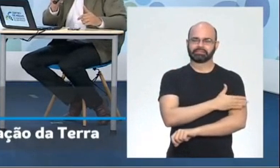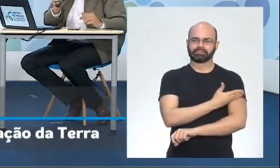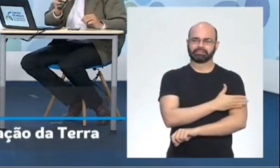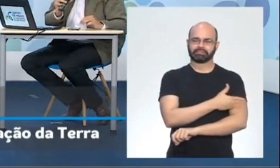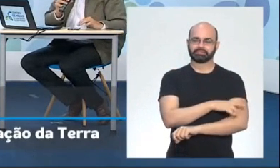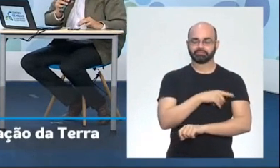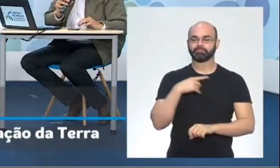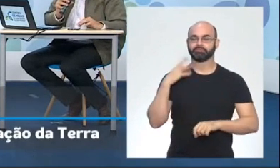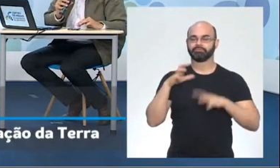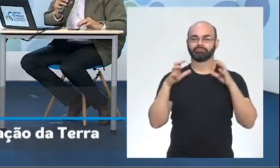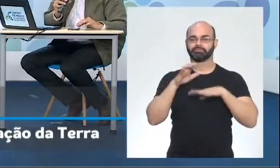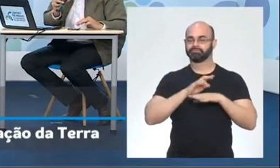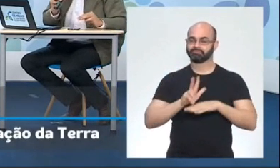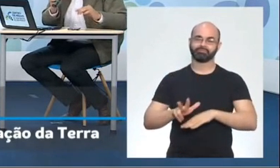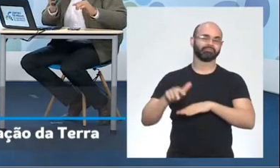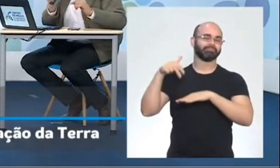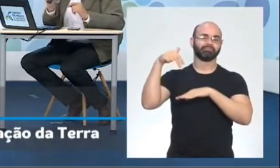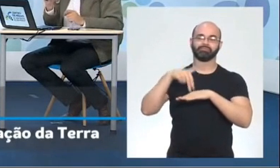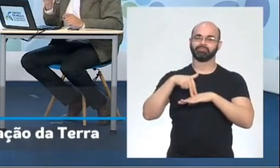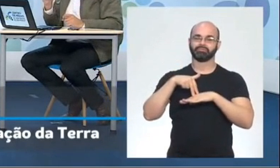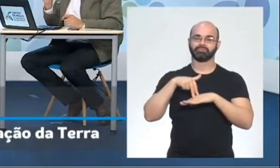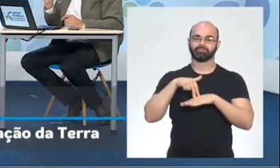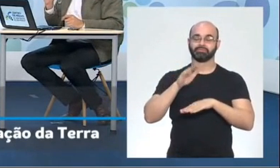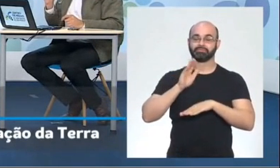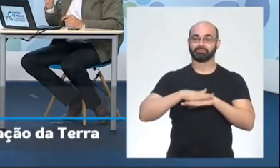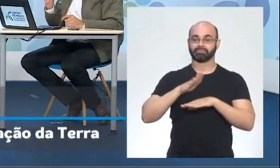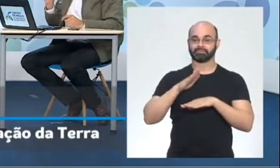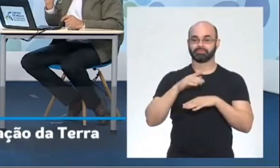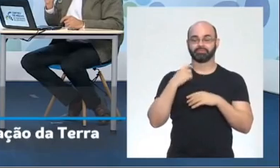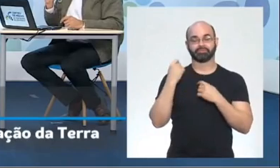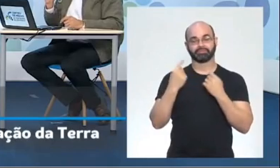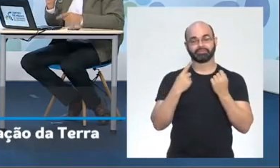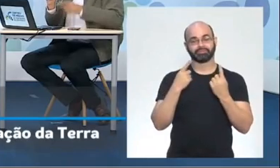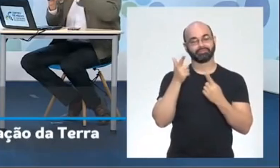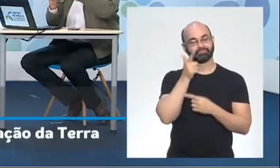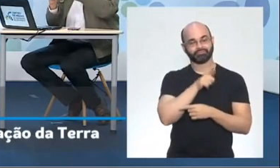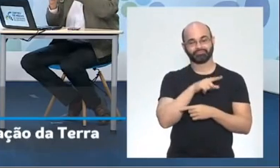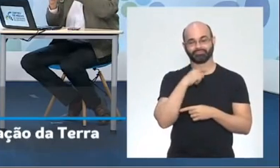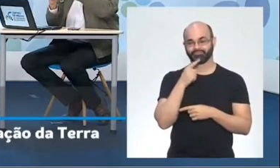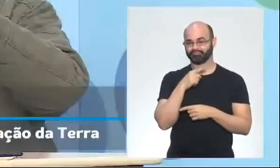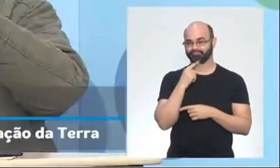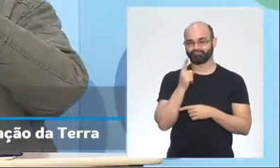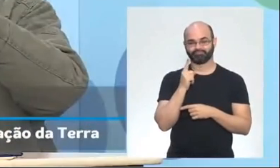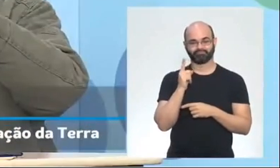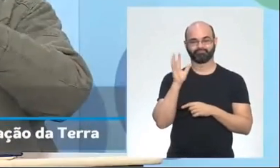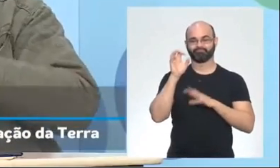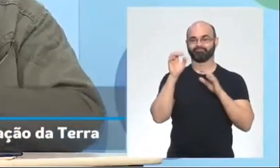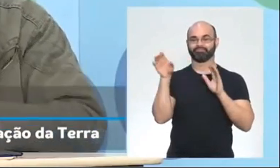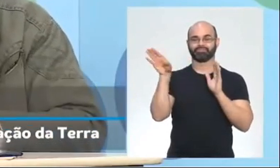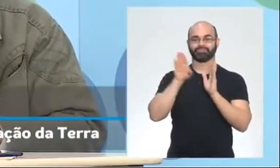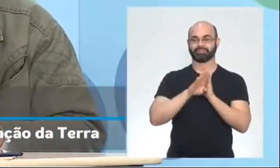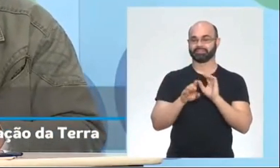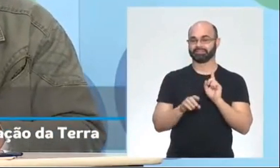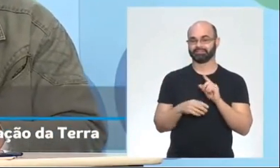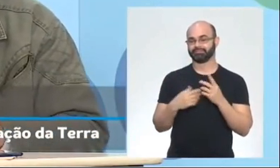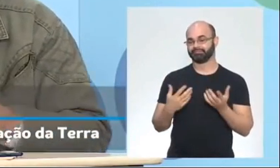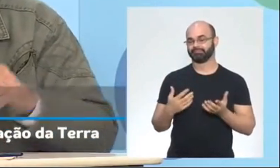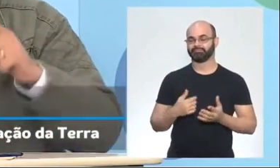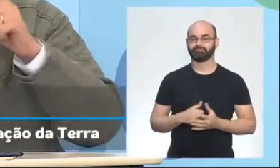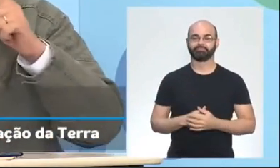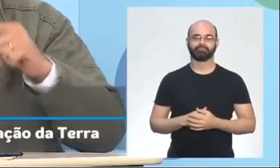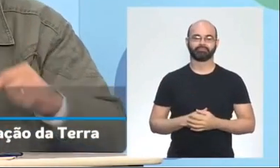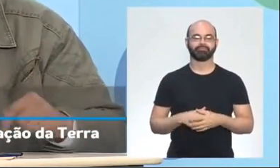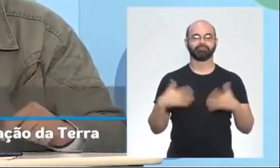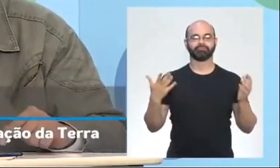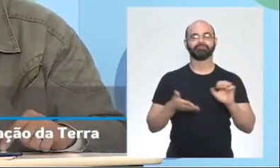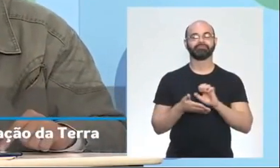ao topo mais elevado. Isso quando chega, né? Quando chega, Quando né? chega, né? Vamos então para uma atividade, galerinha. Tem uma atividade,